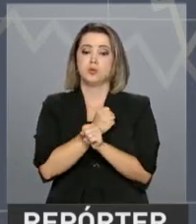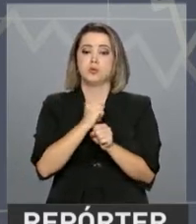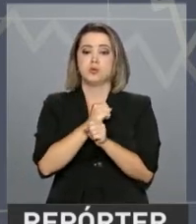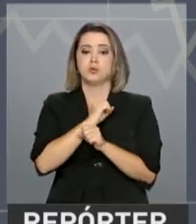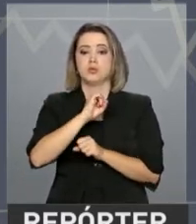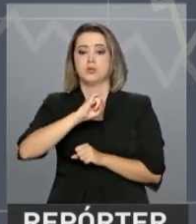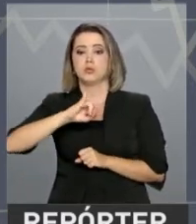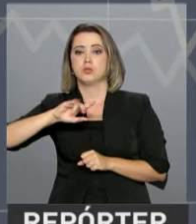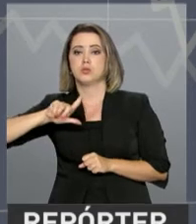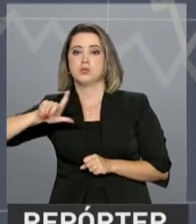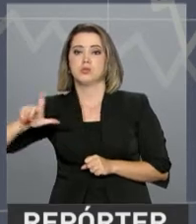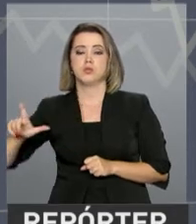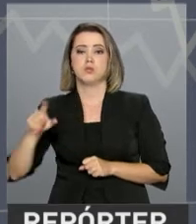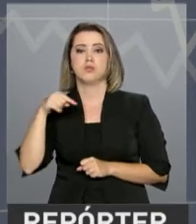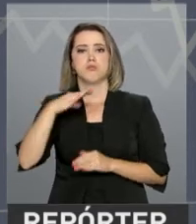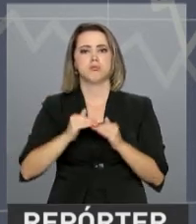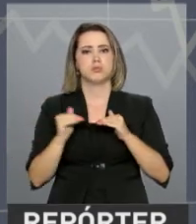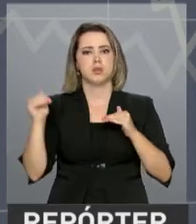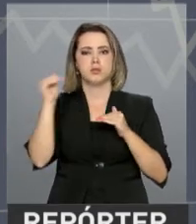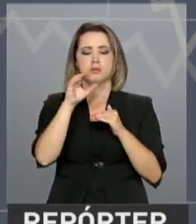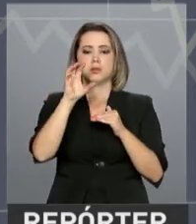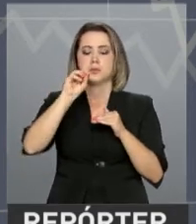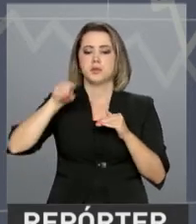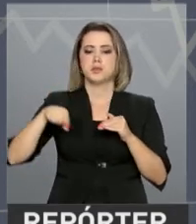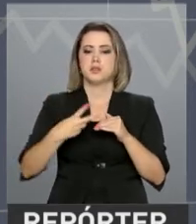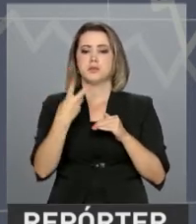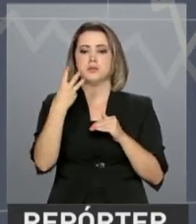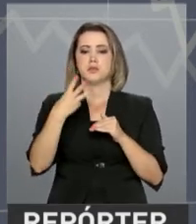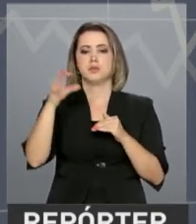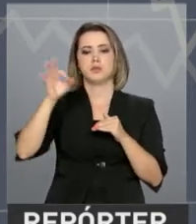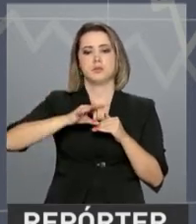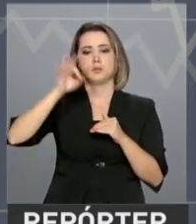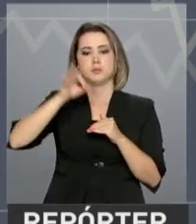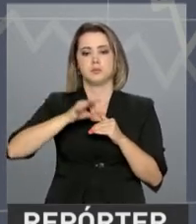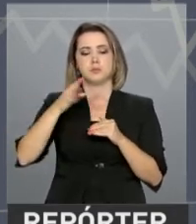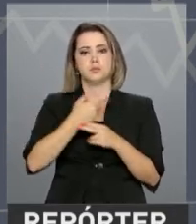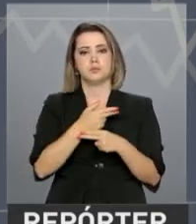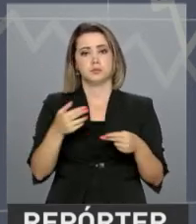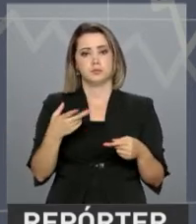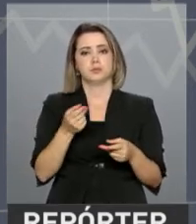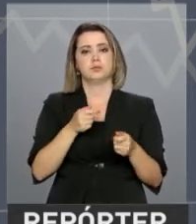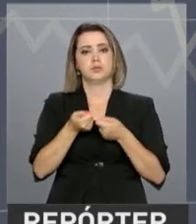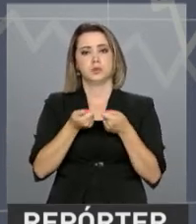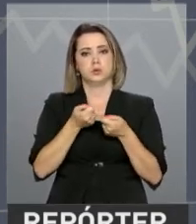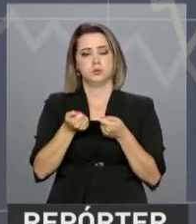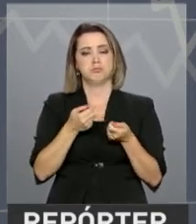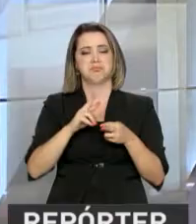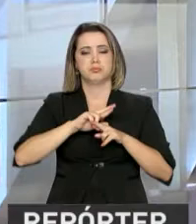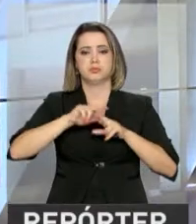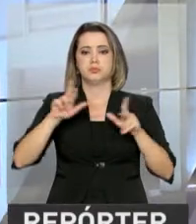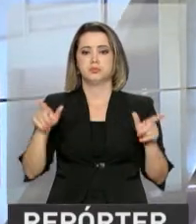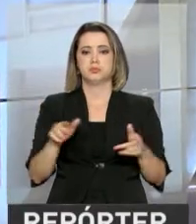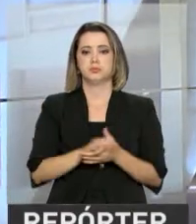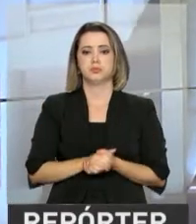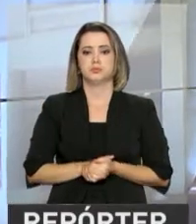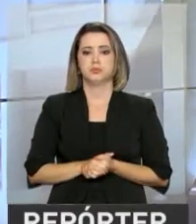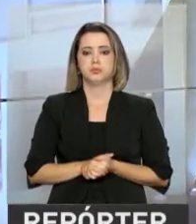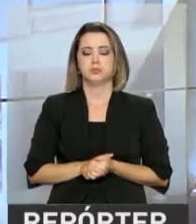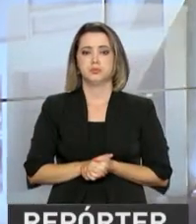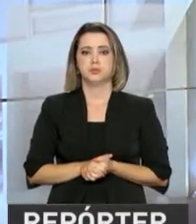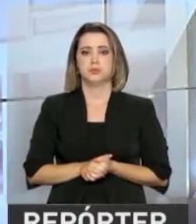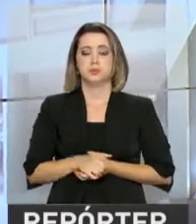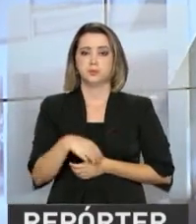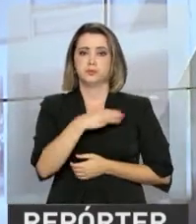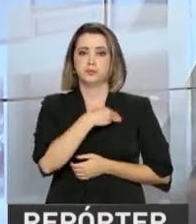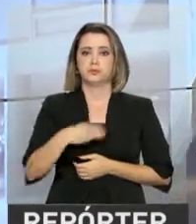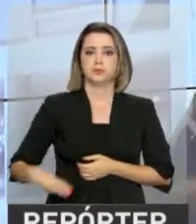vez registrou aumento de 0,3 por cento na série com ajuste sazonal e o